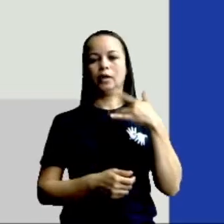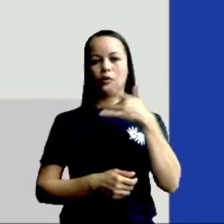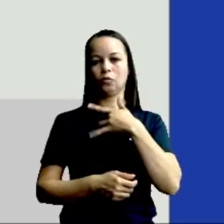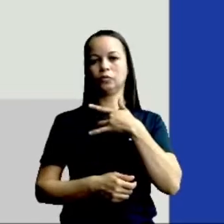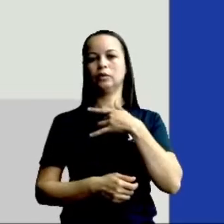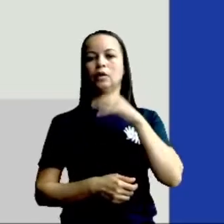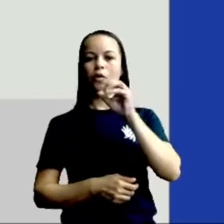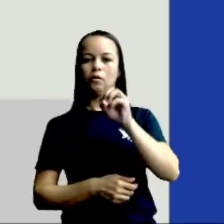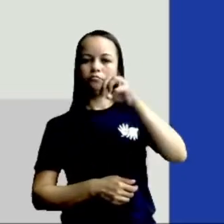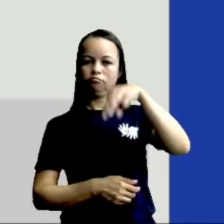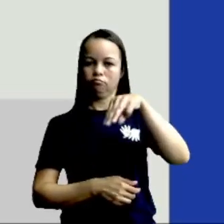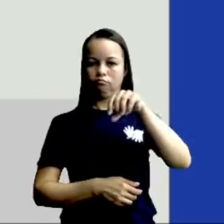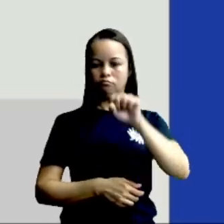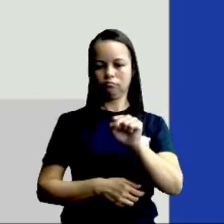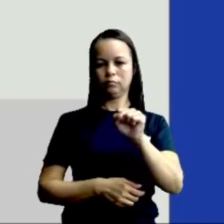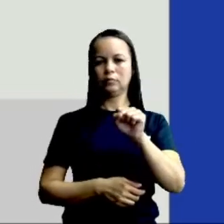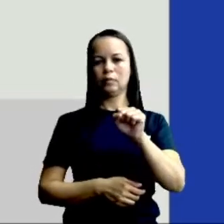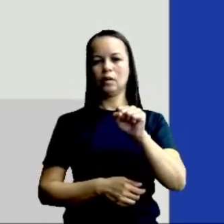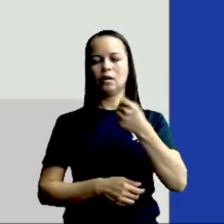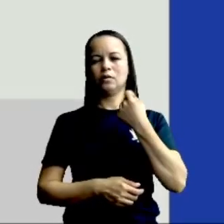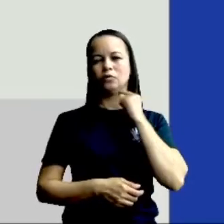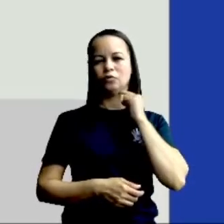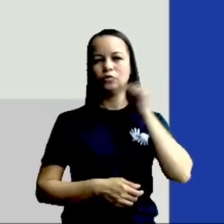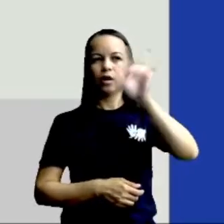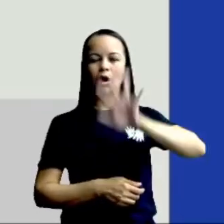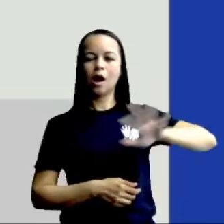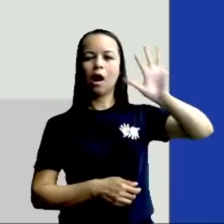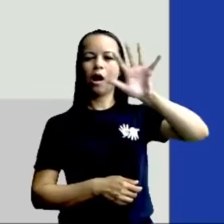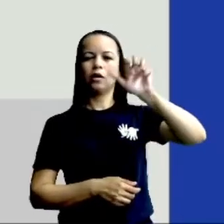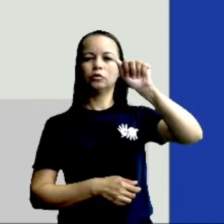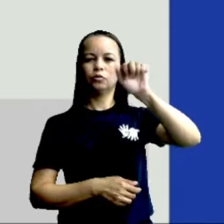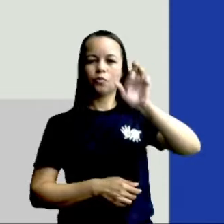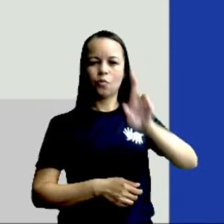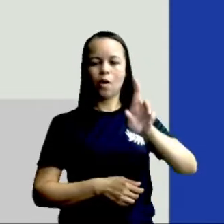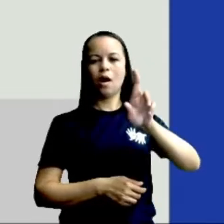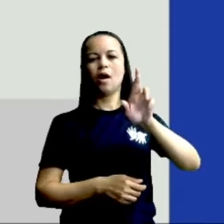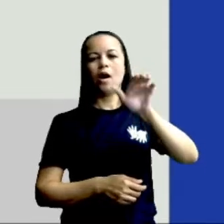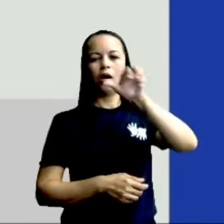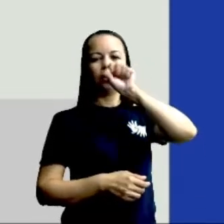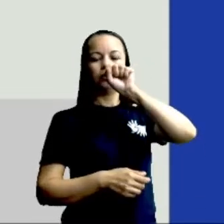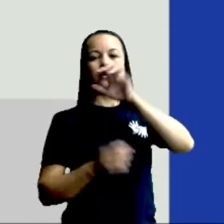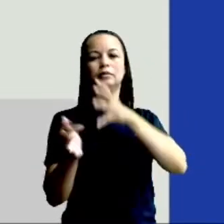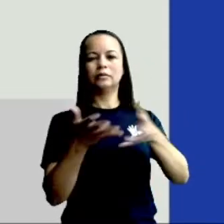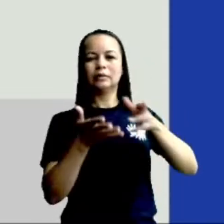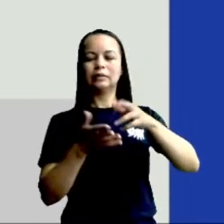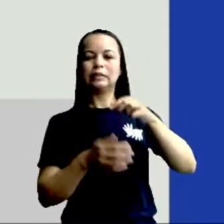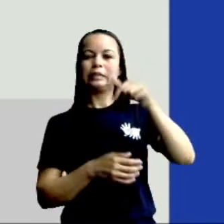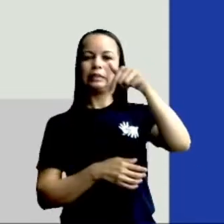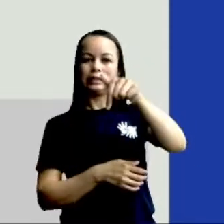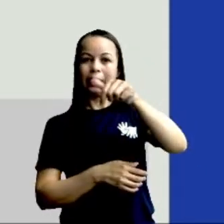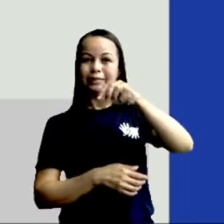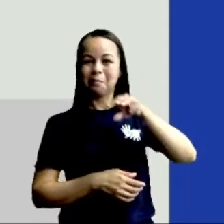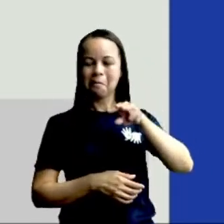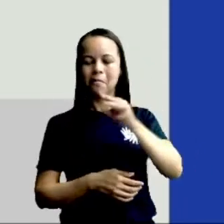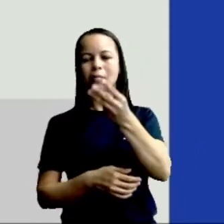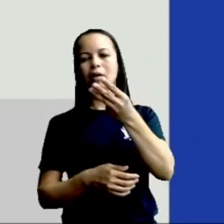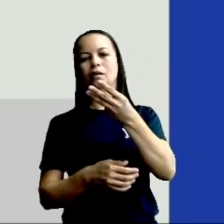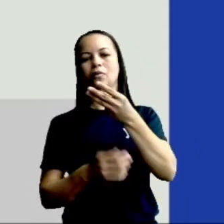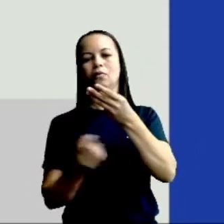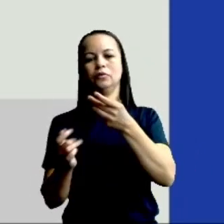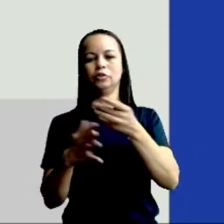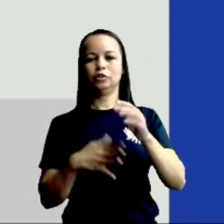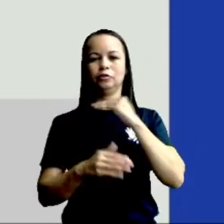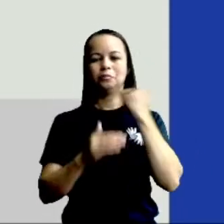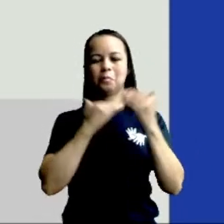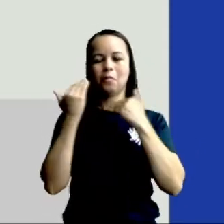OMS, a poluição do ar é responsável por mais de 7 milhões de mortes por ano no